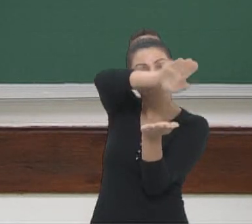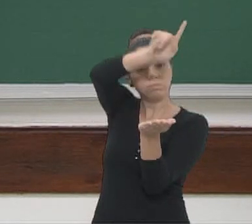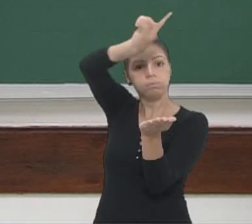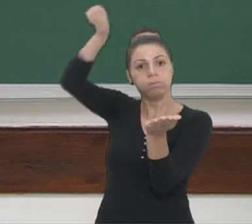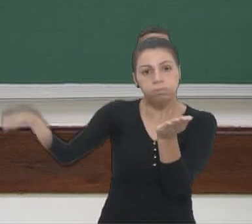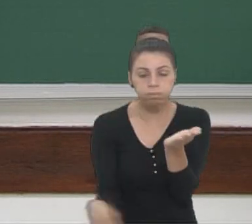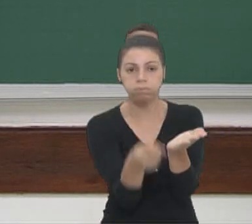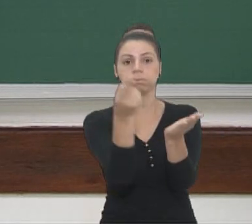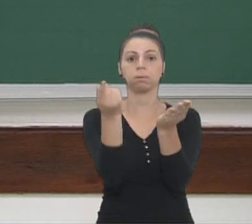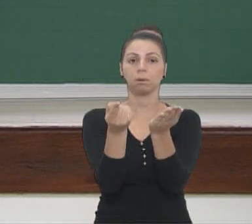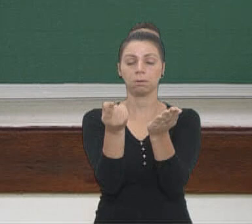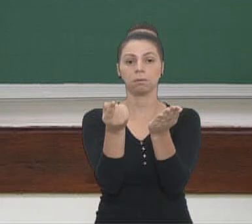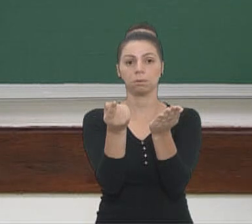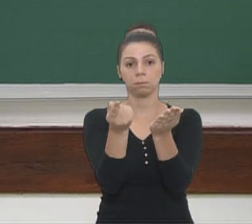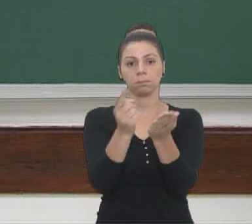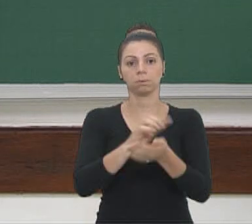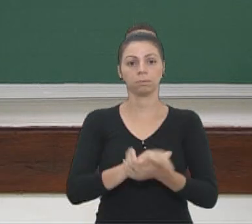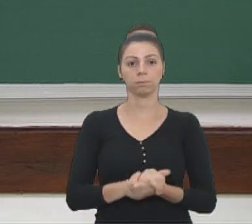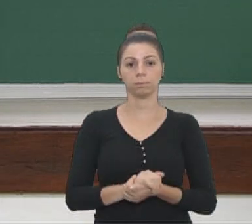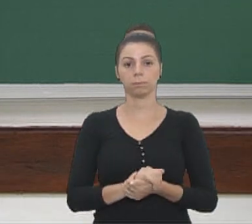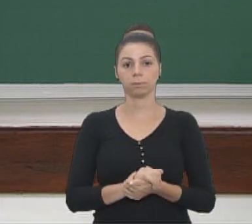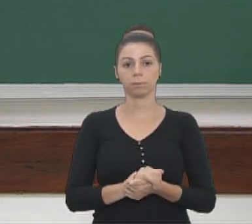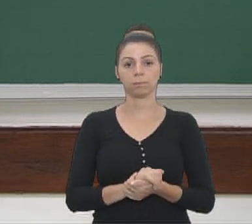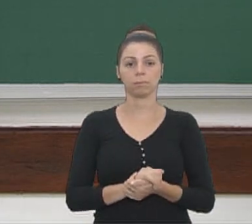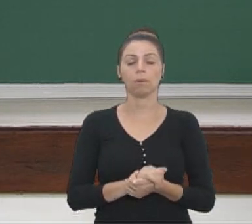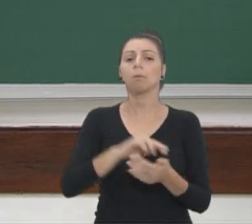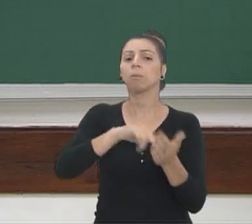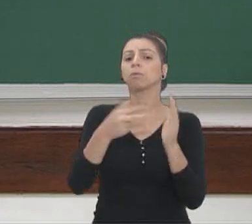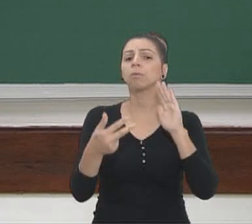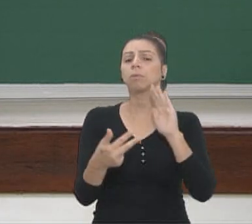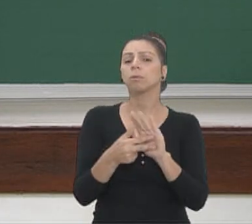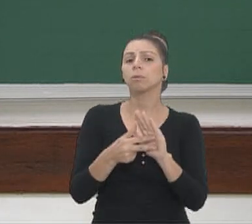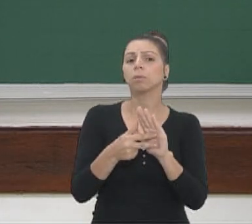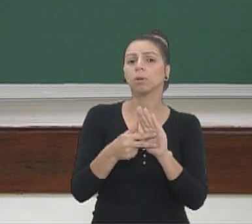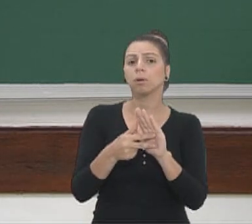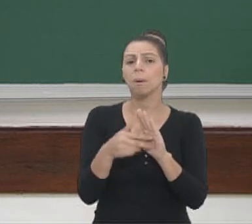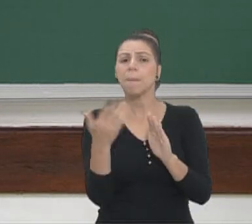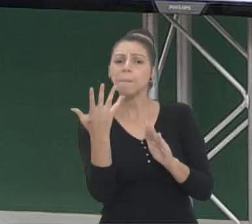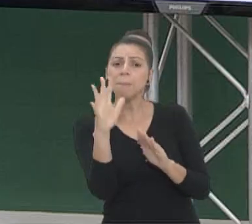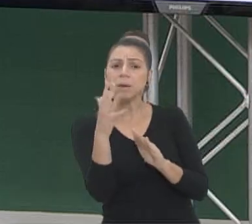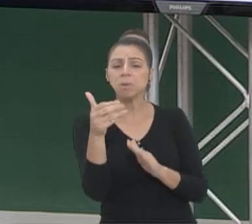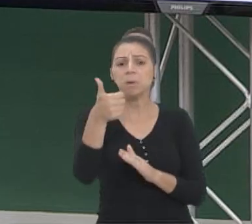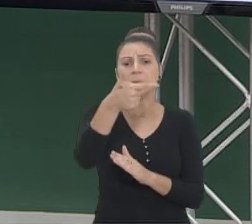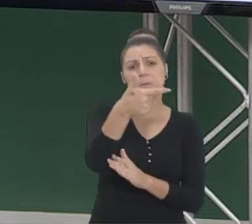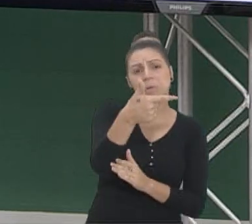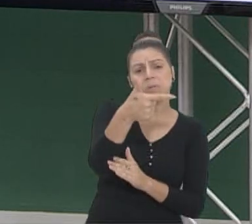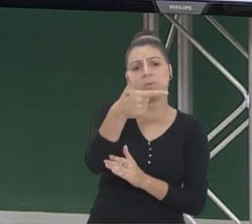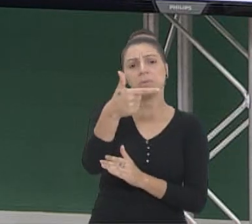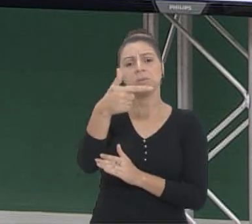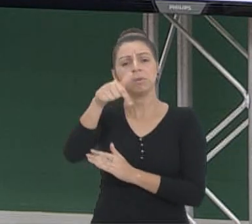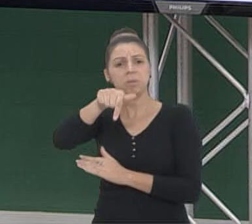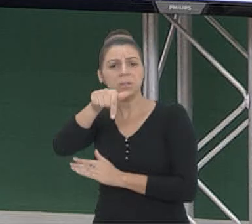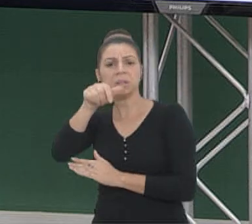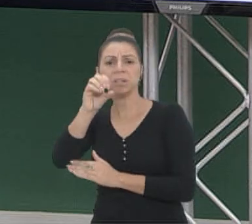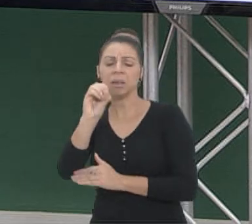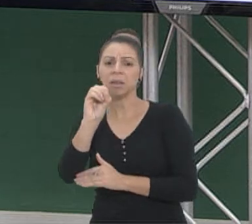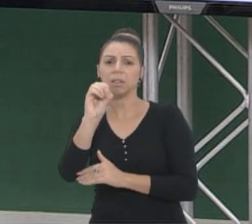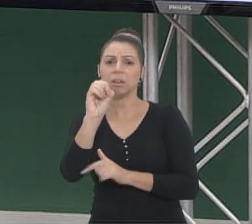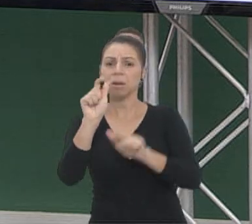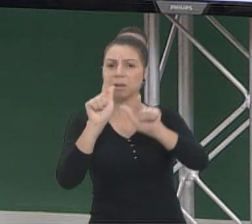grande em torno de si mesma. Ou seja, percorrer cerca de 270